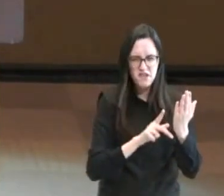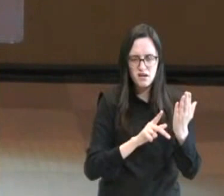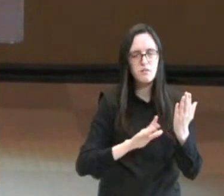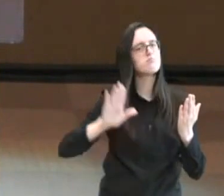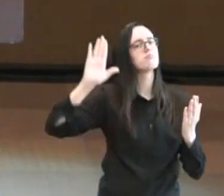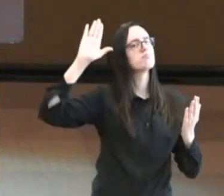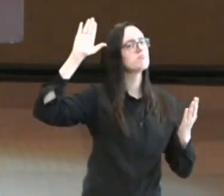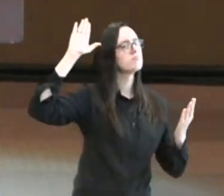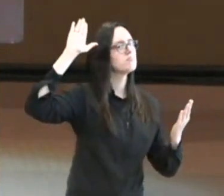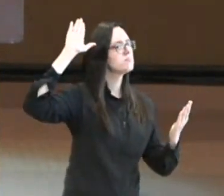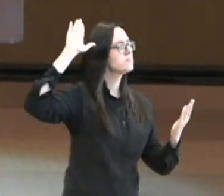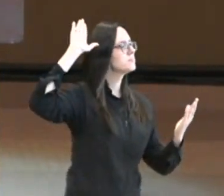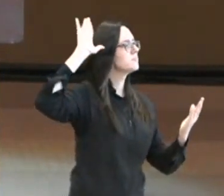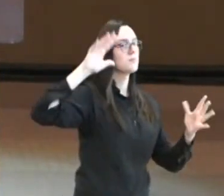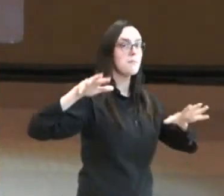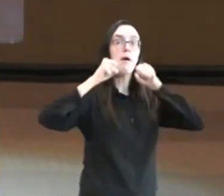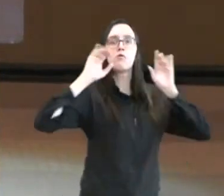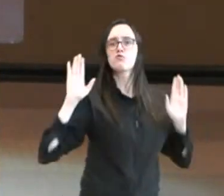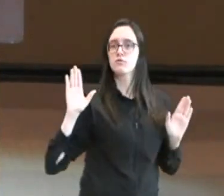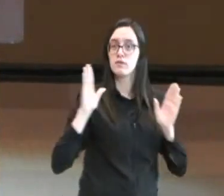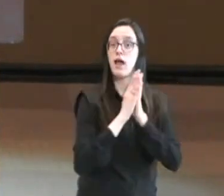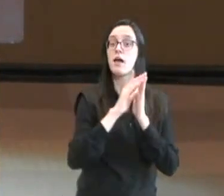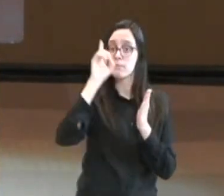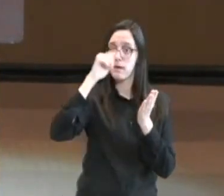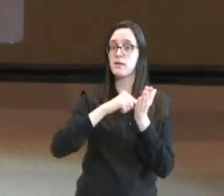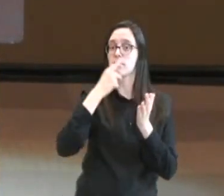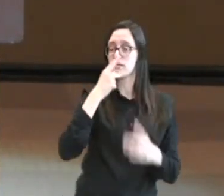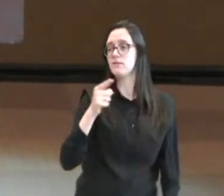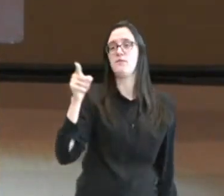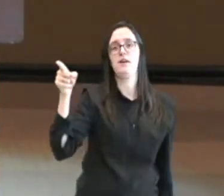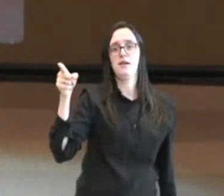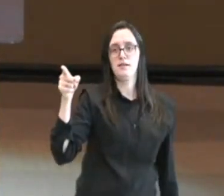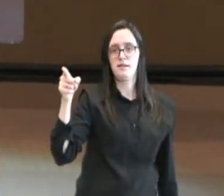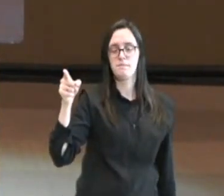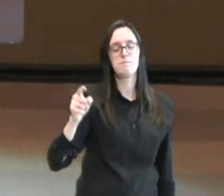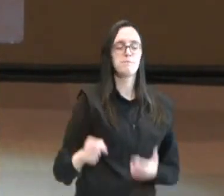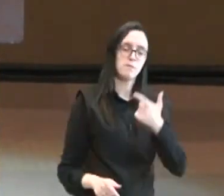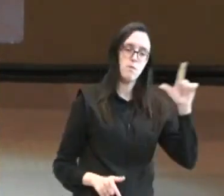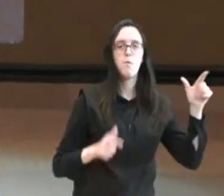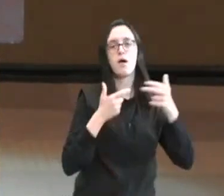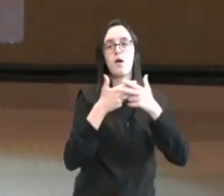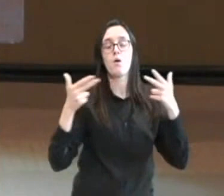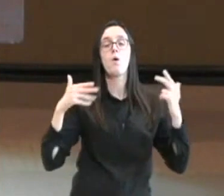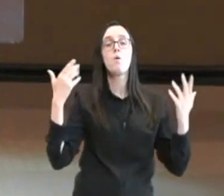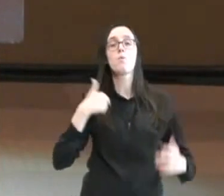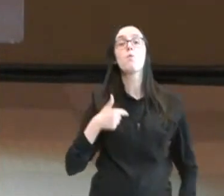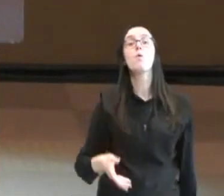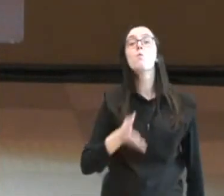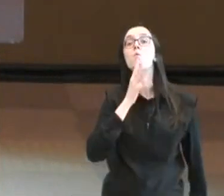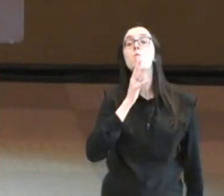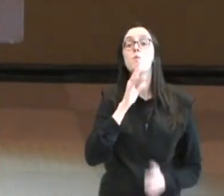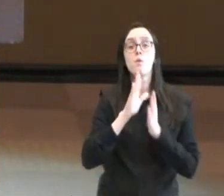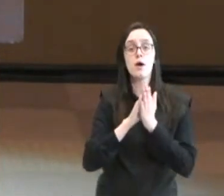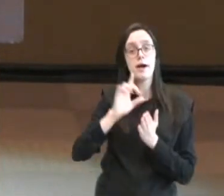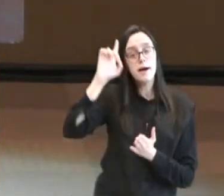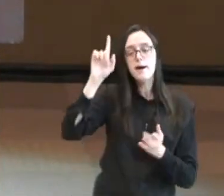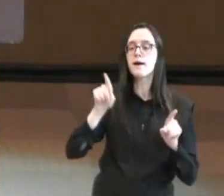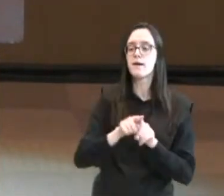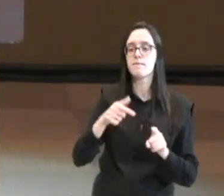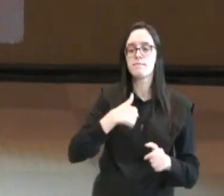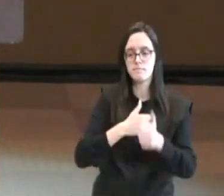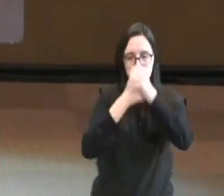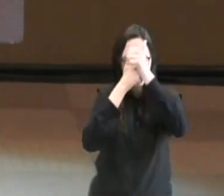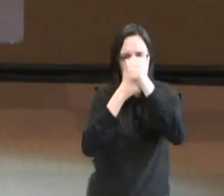seja anátema, diz a própria palavra. Outra coisa, irmãos, quando eu conheço a palavra e sigo os